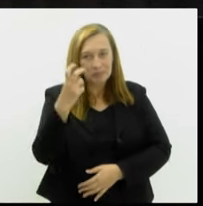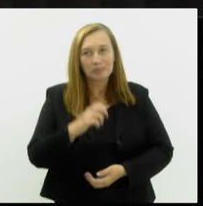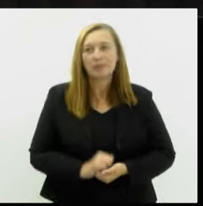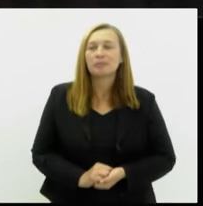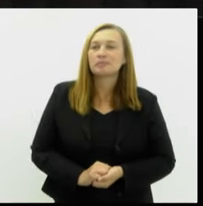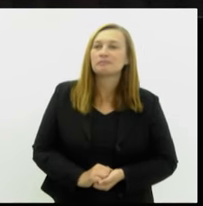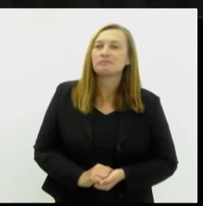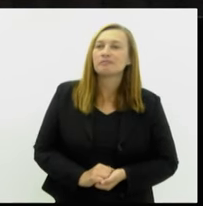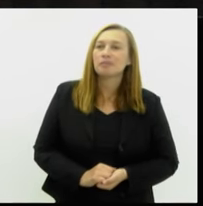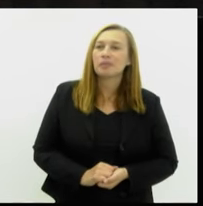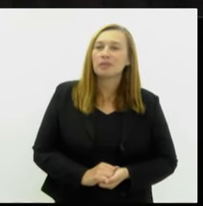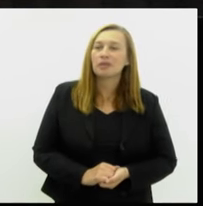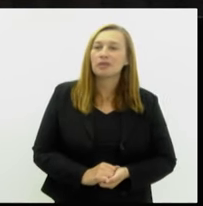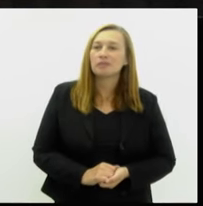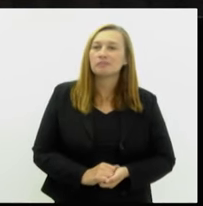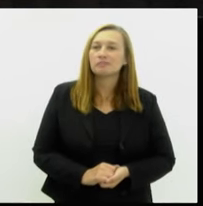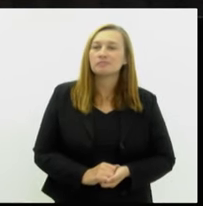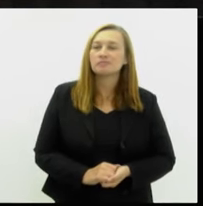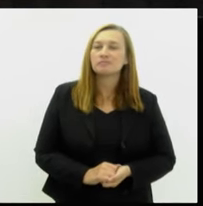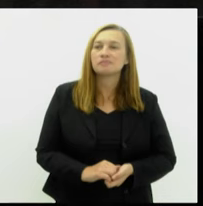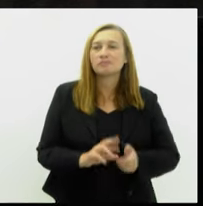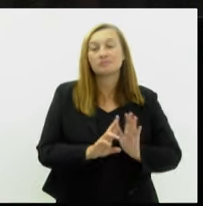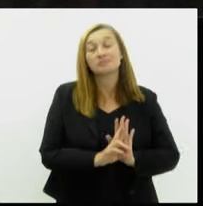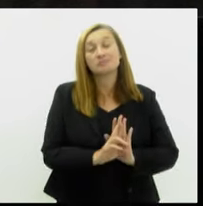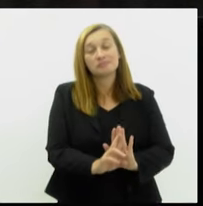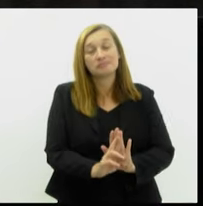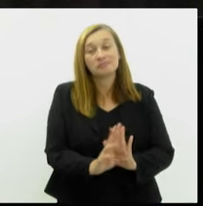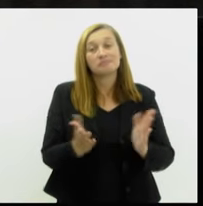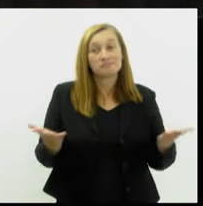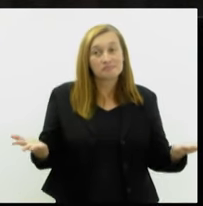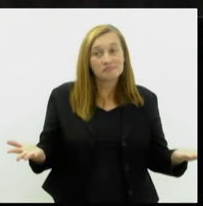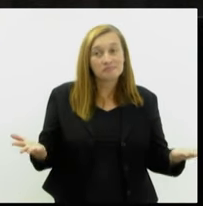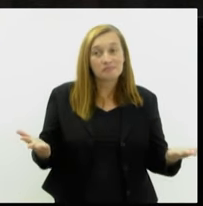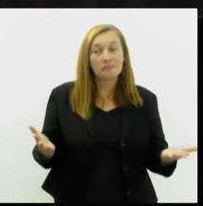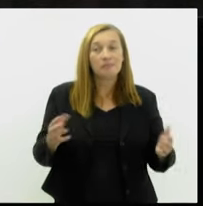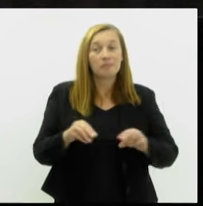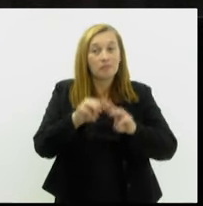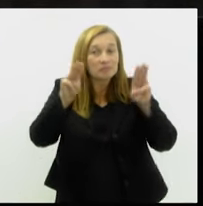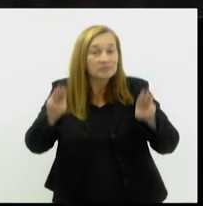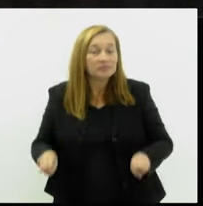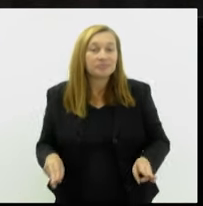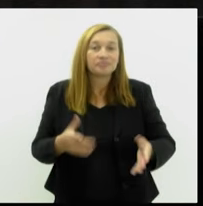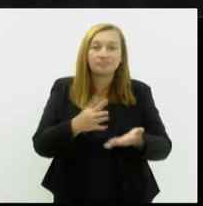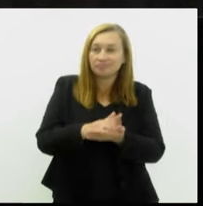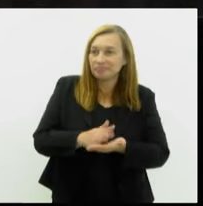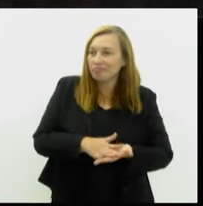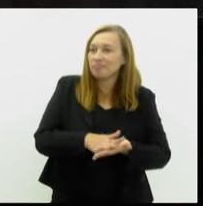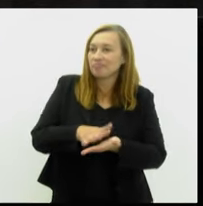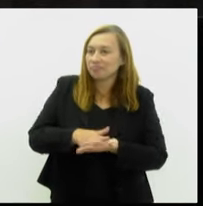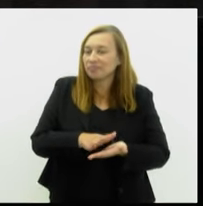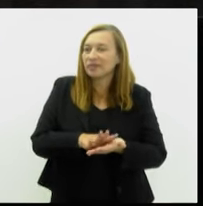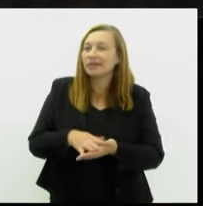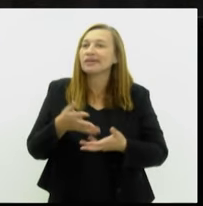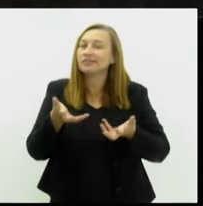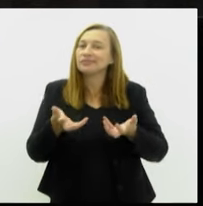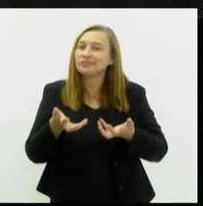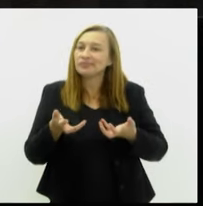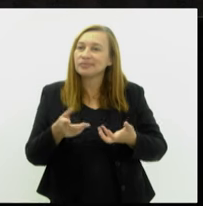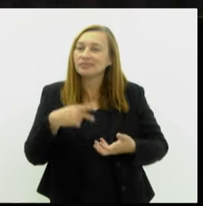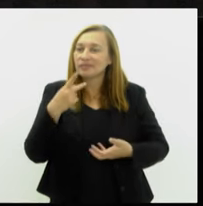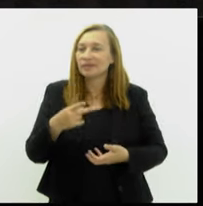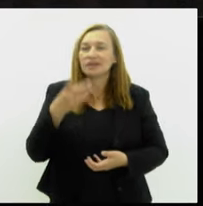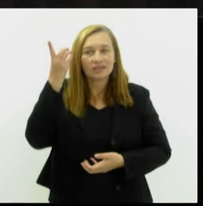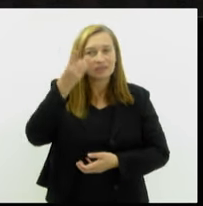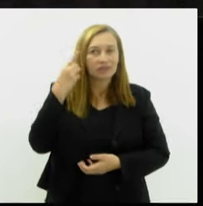né, porque representa nada mais, nada menos que o Museu do Samba, eu queria me referir,